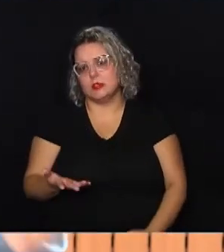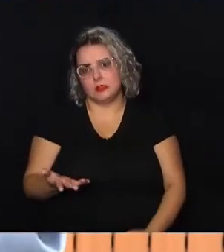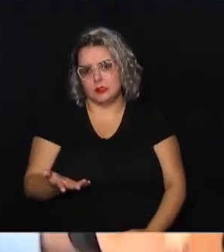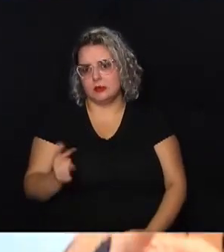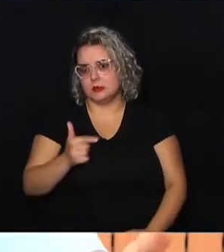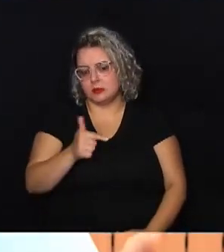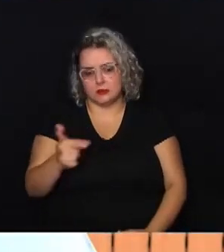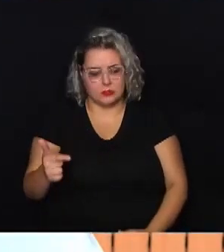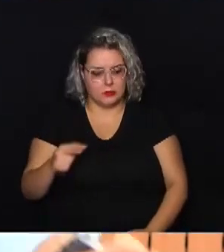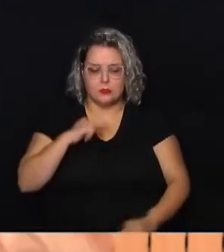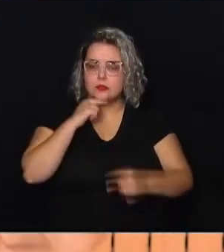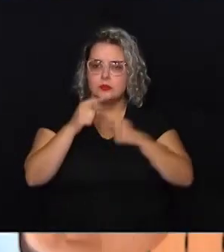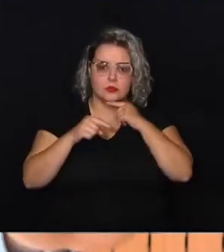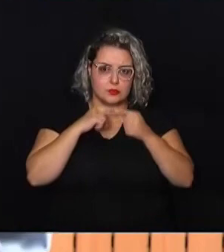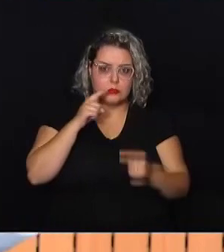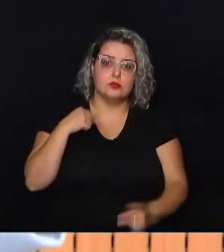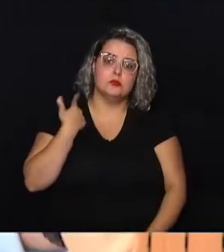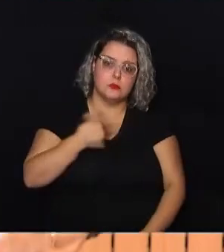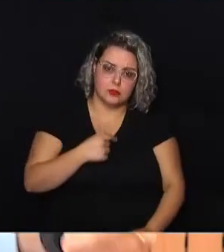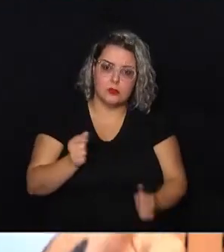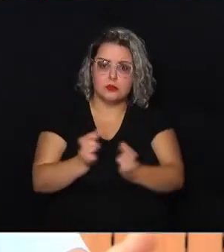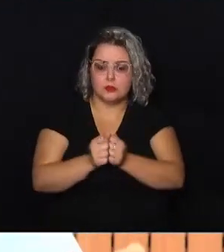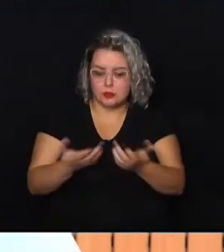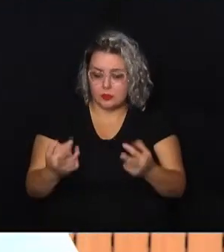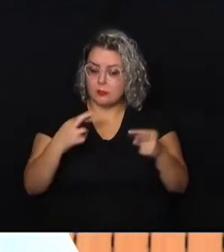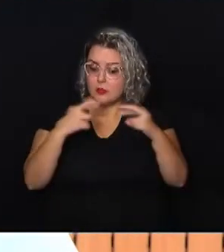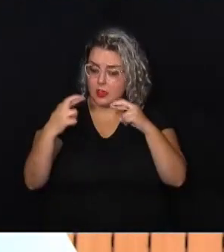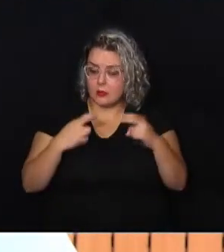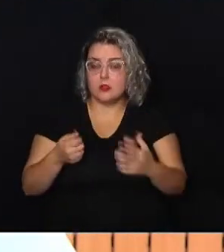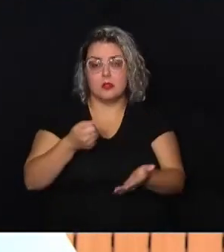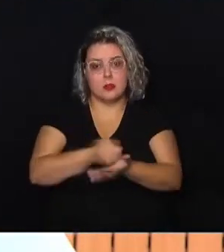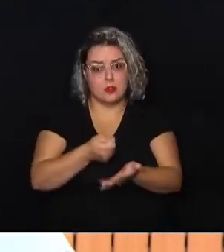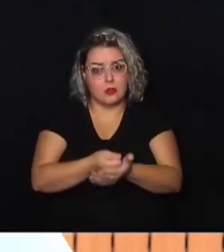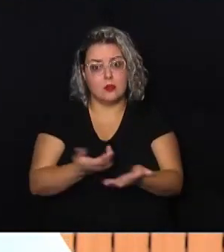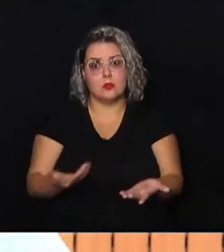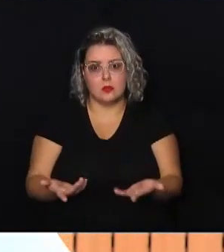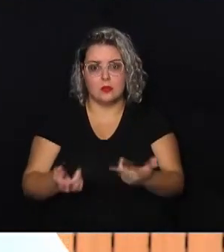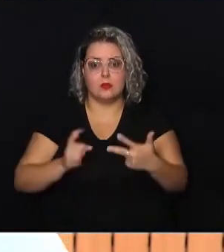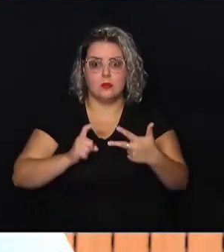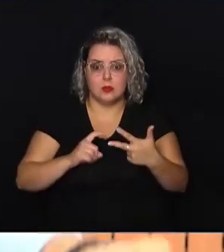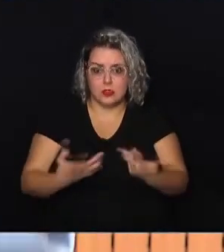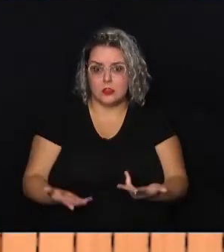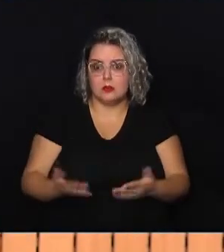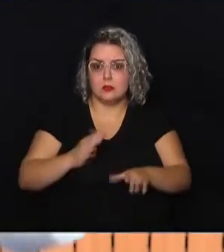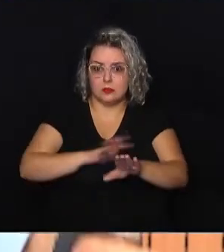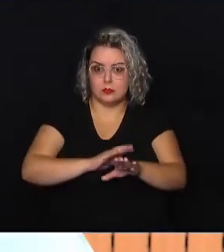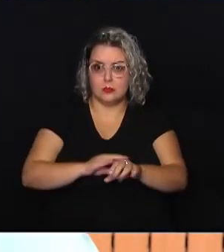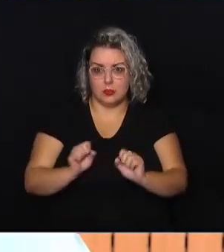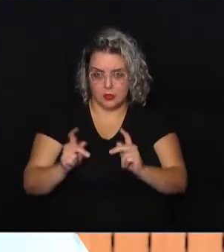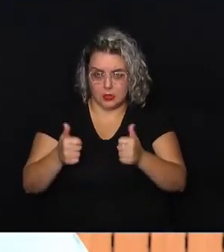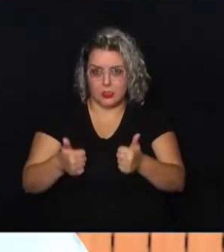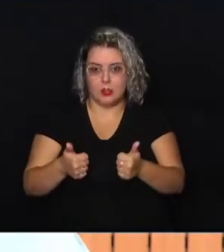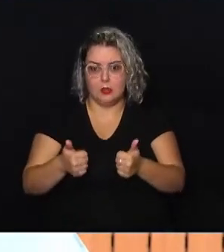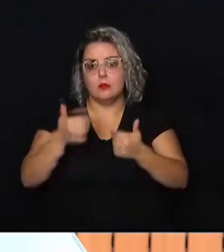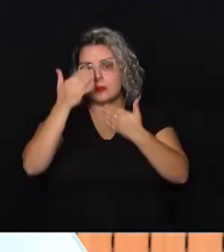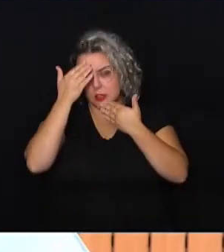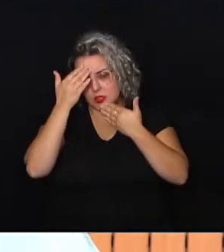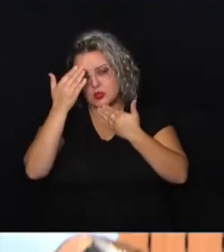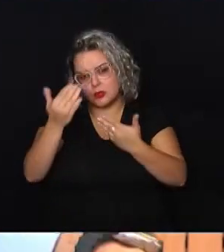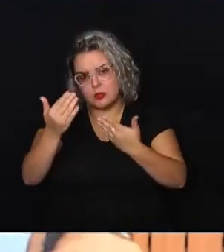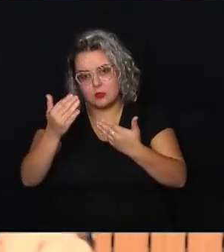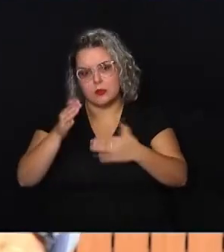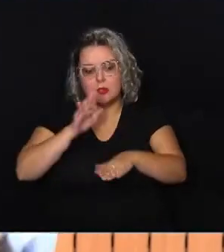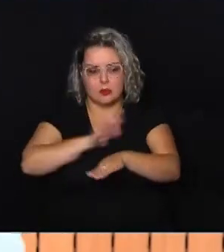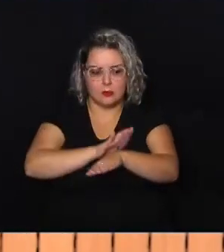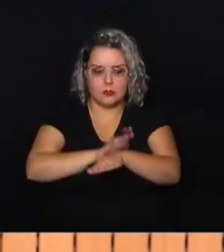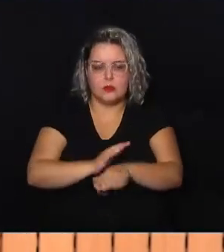de dúvidas, porque nós estamos aqui para isso, para fiscalizar e para cobrar o executivo das suas ações, tá bom? Mas obrigado pela sua